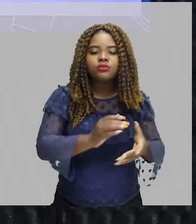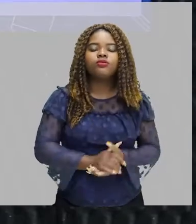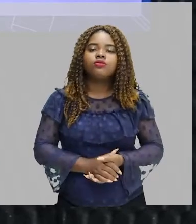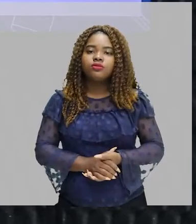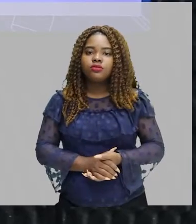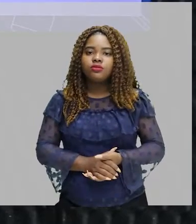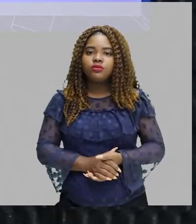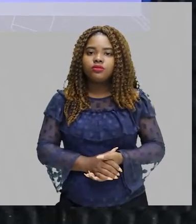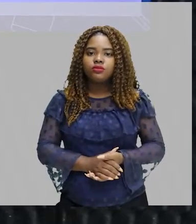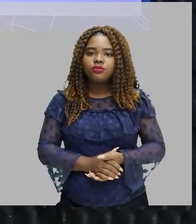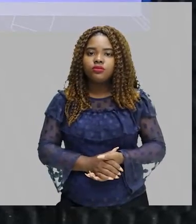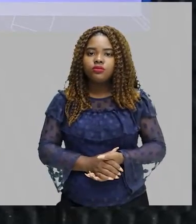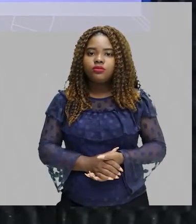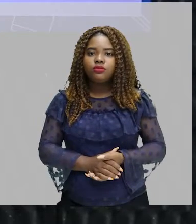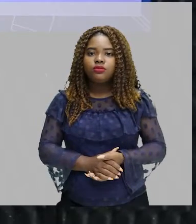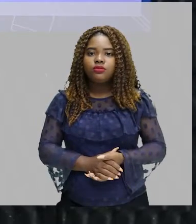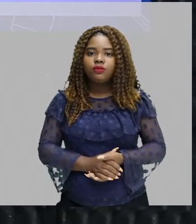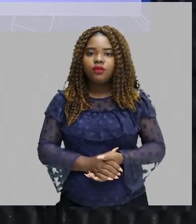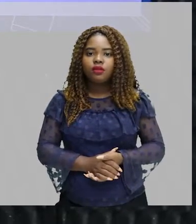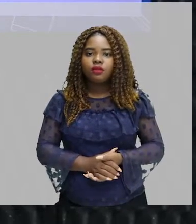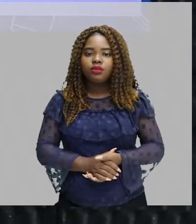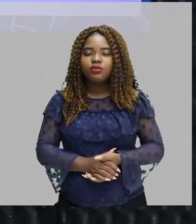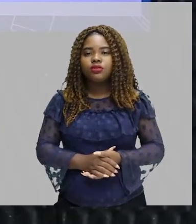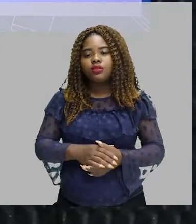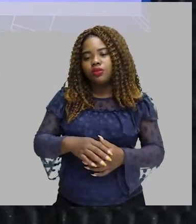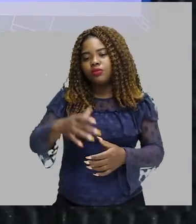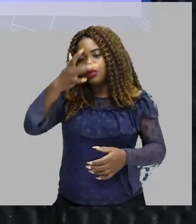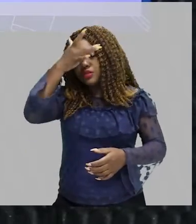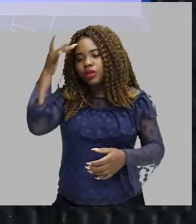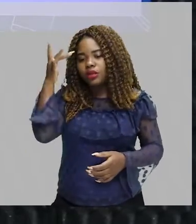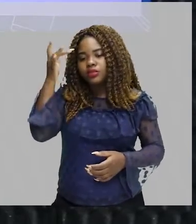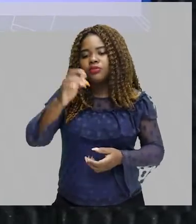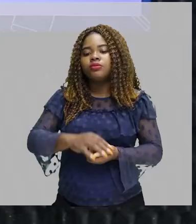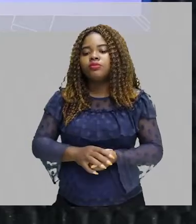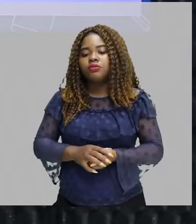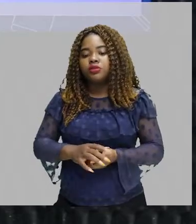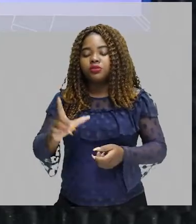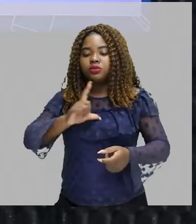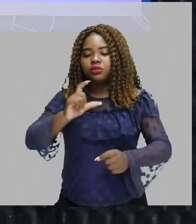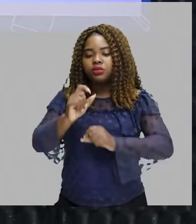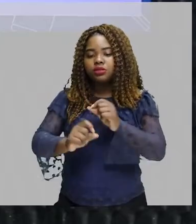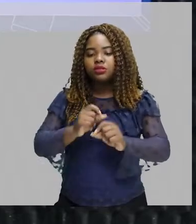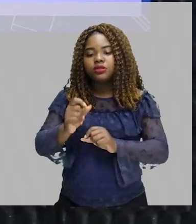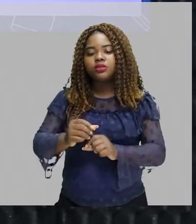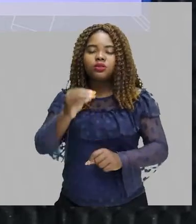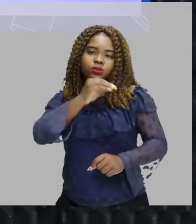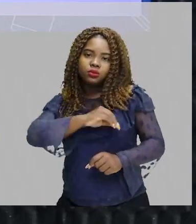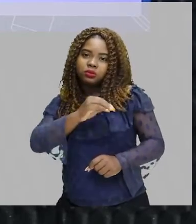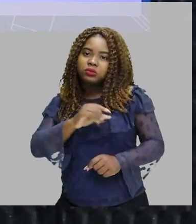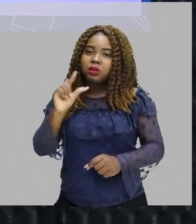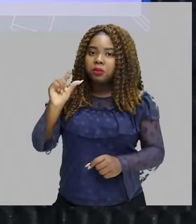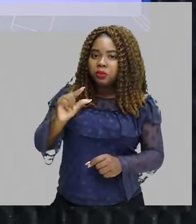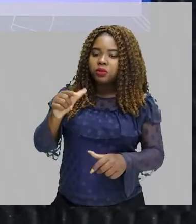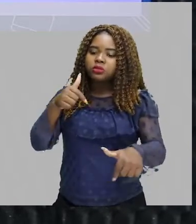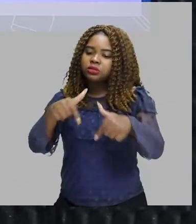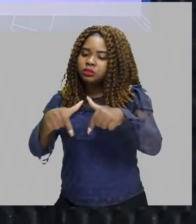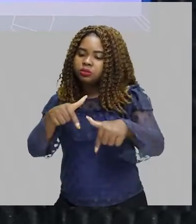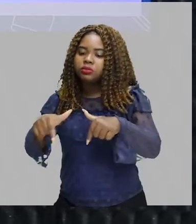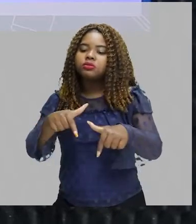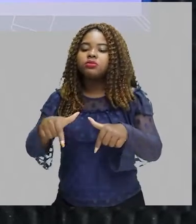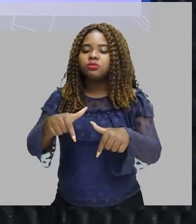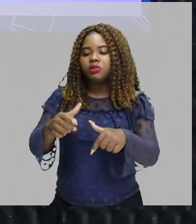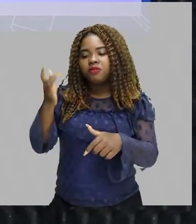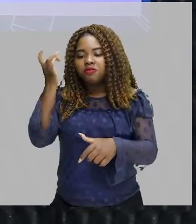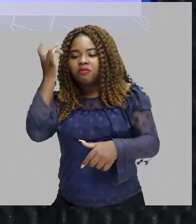classe, né, que a gente, digamos assim, que recebe uma menor remuneração, faz trabalhos teoricamente